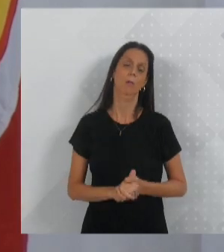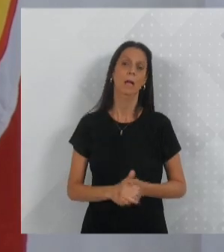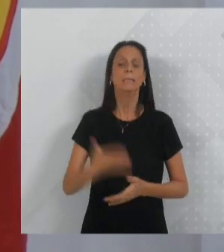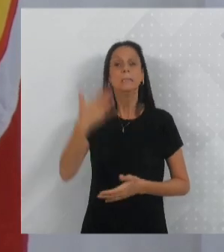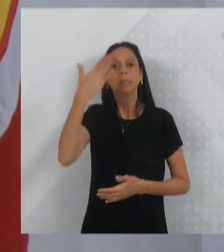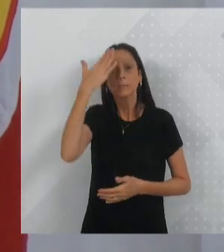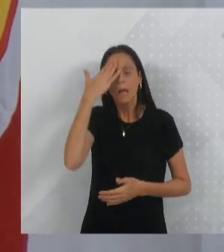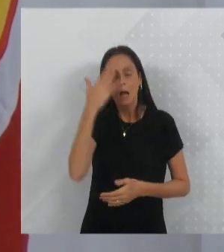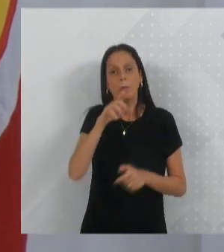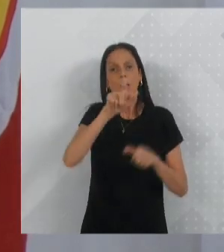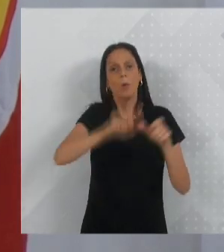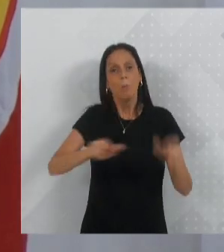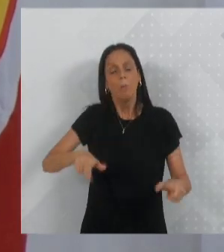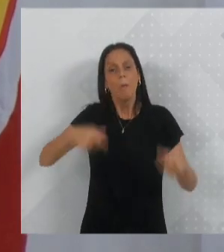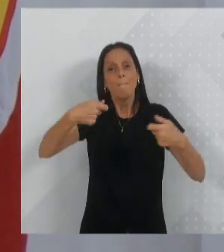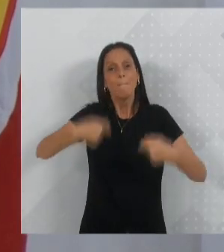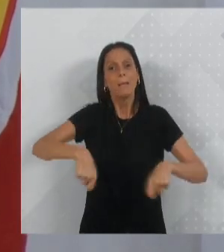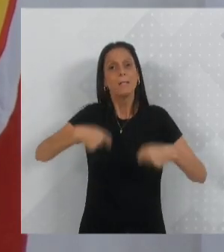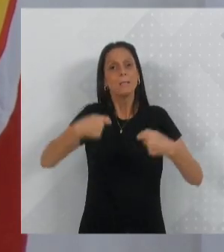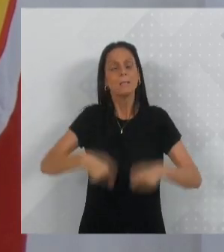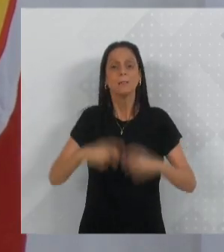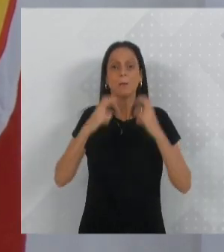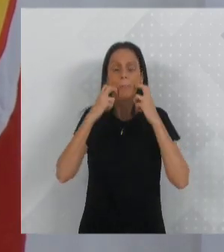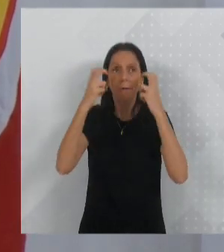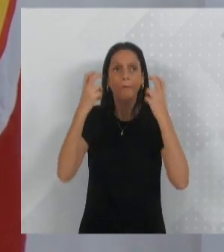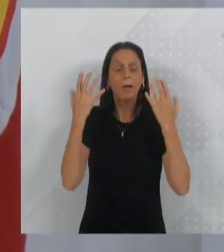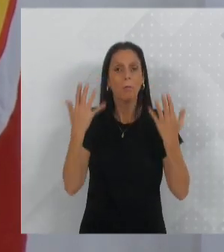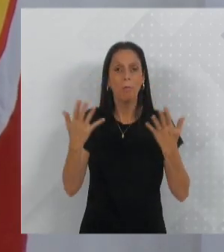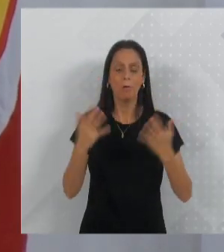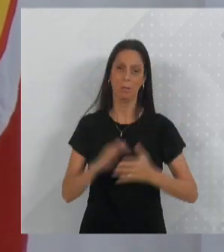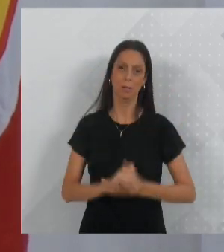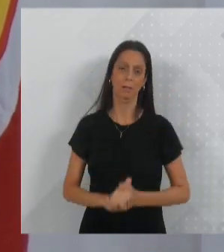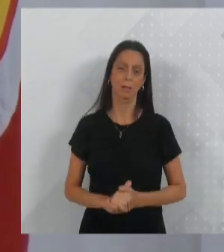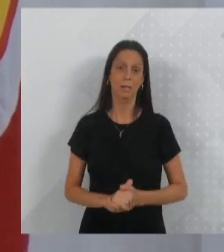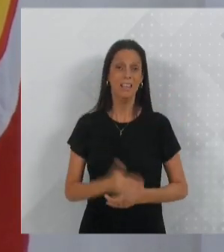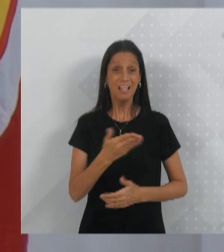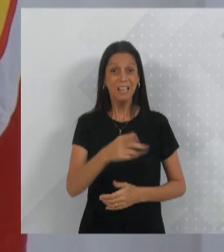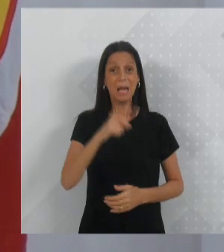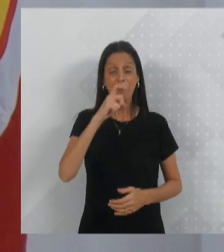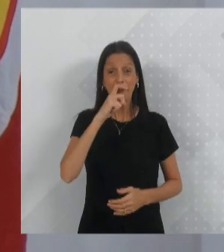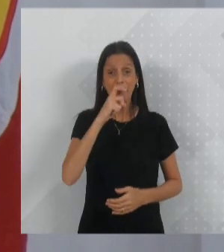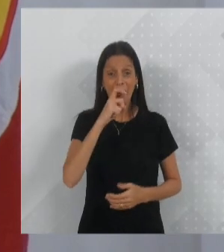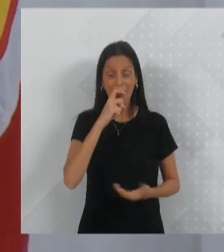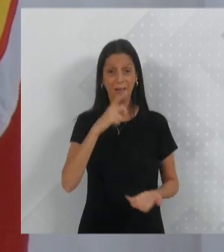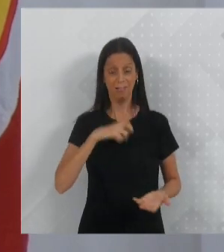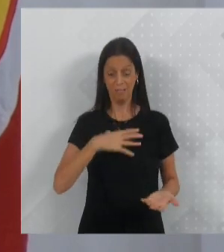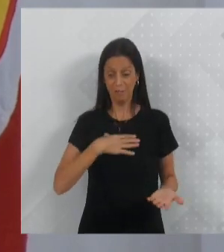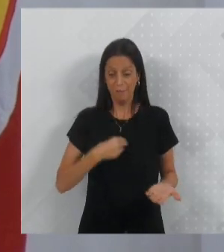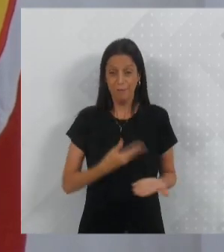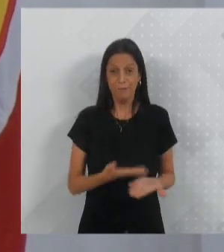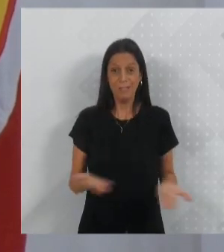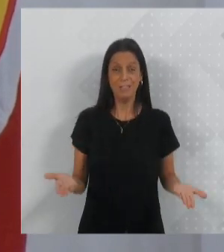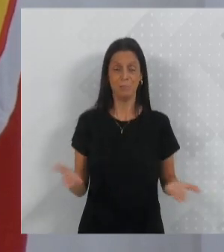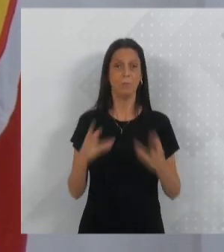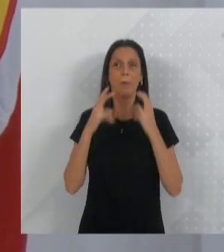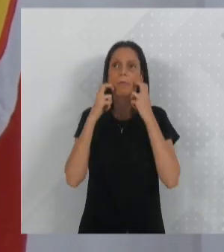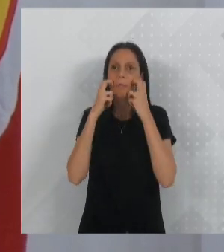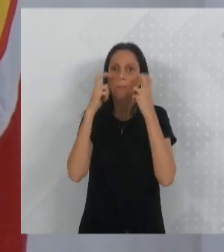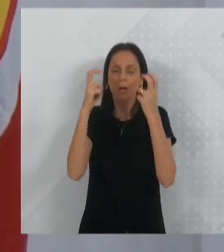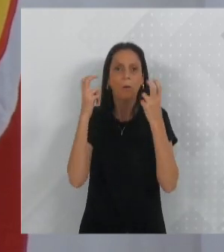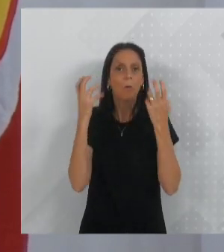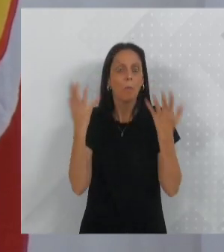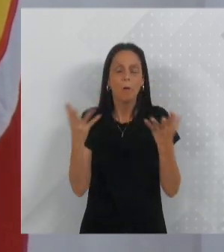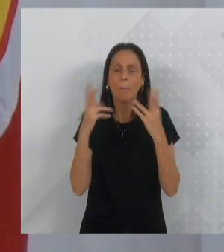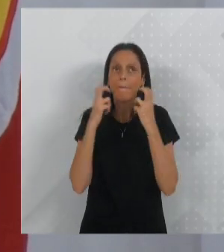da população uma vergonha e é pai de família uma vergonha